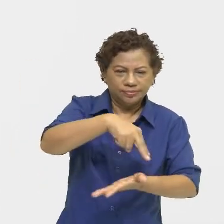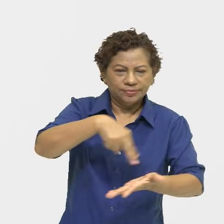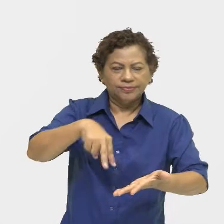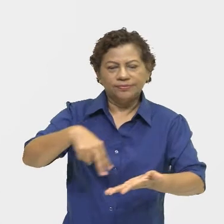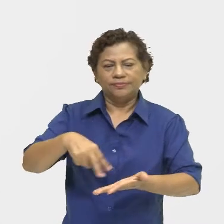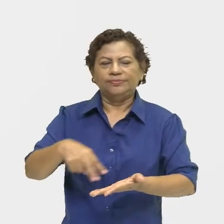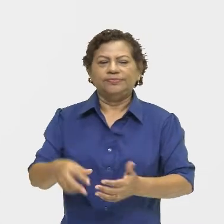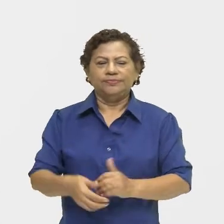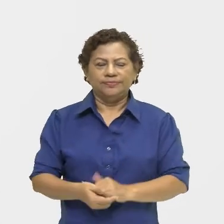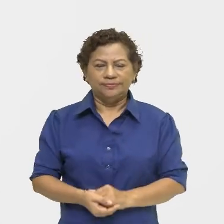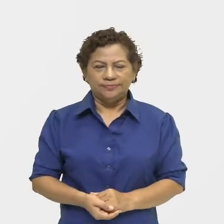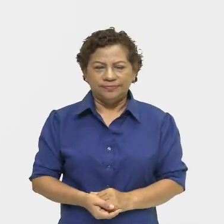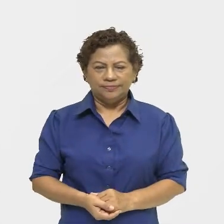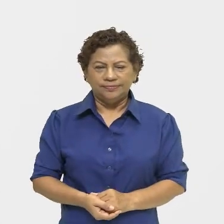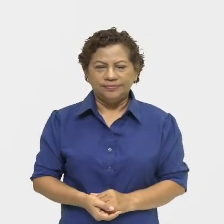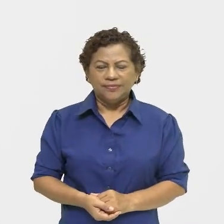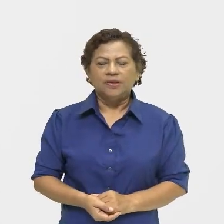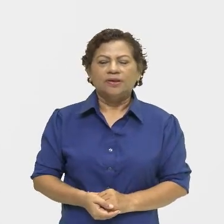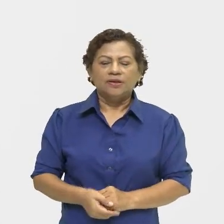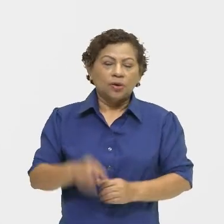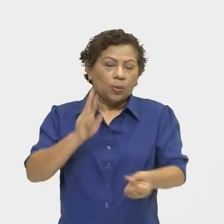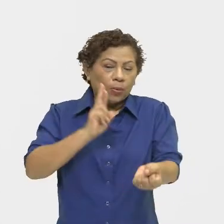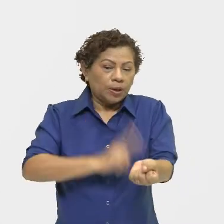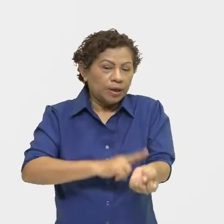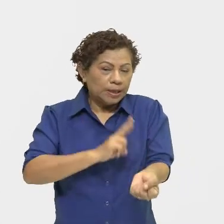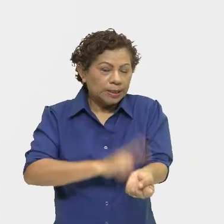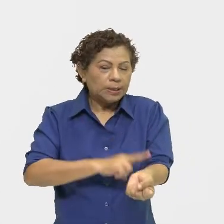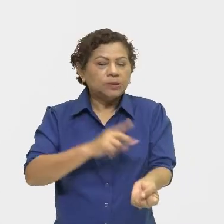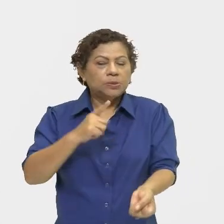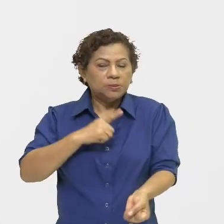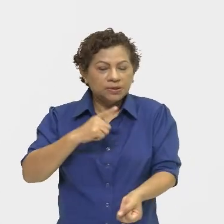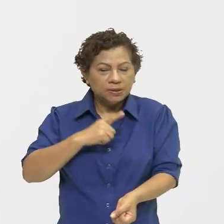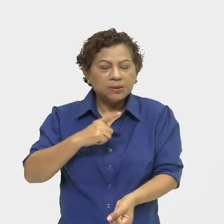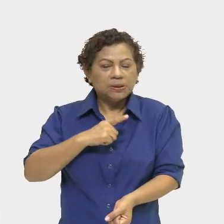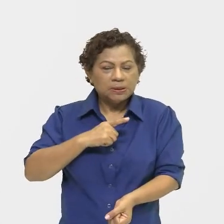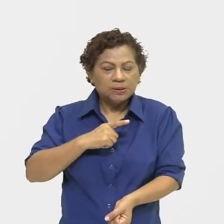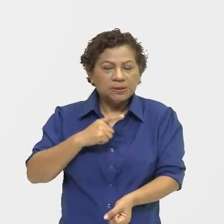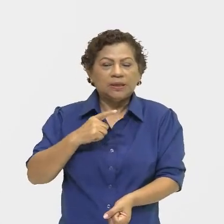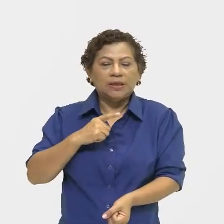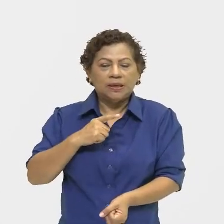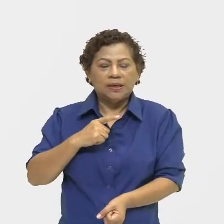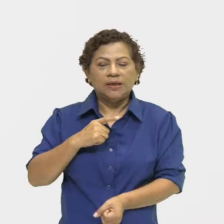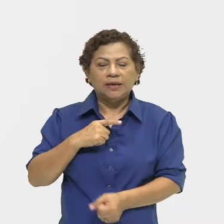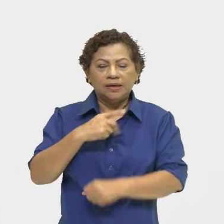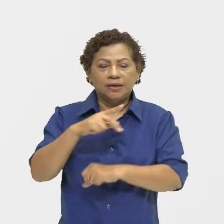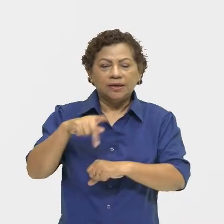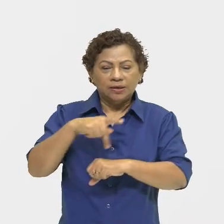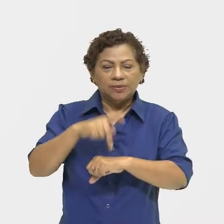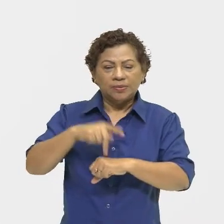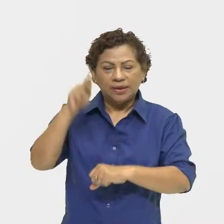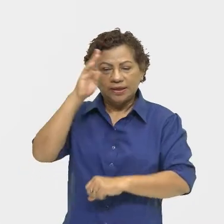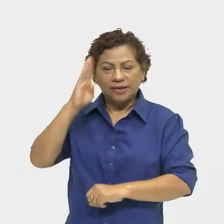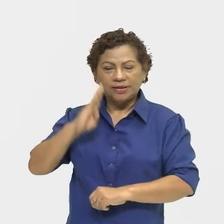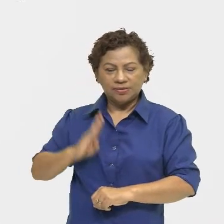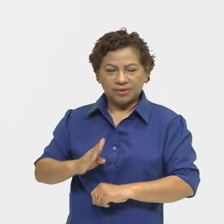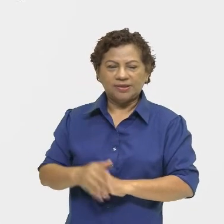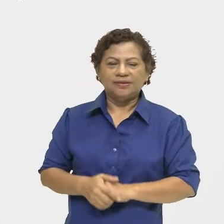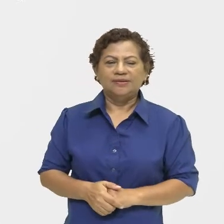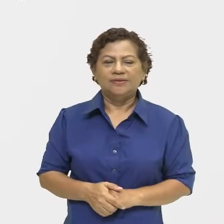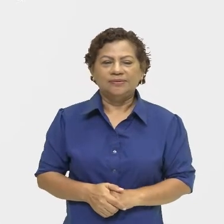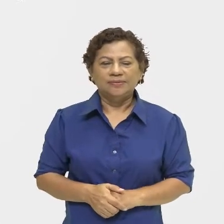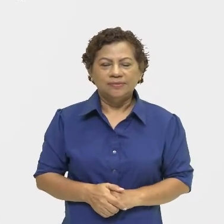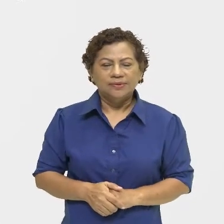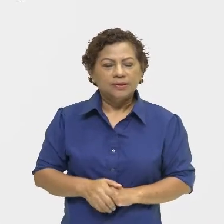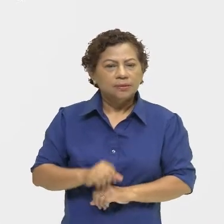Moçambique. Sons e ritmos que percorrem e conquistam o Brasil de ponta a ponta. É